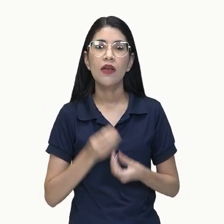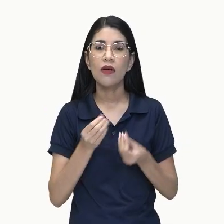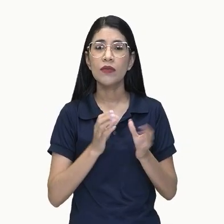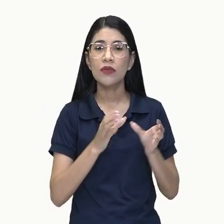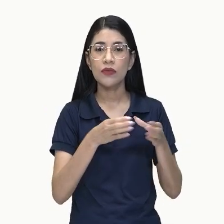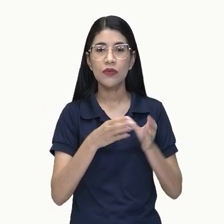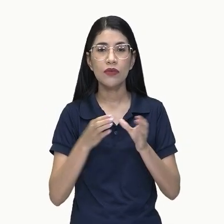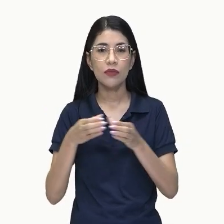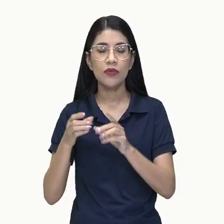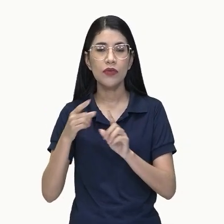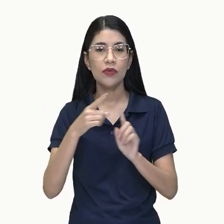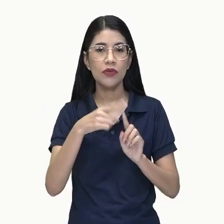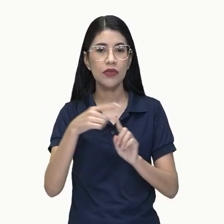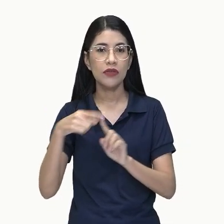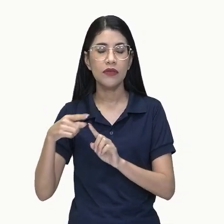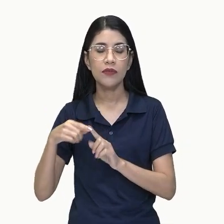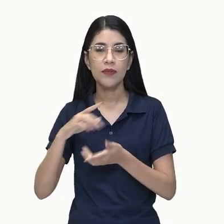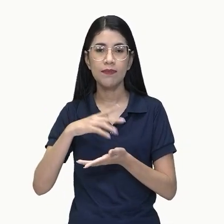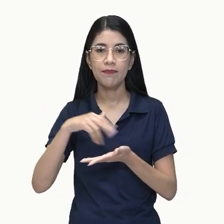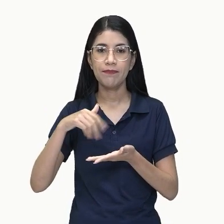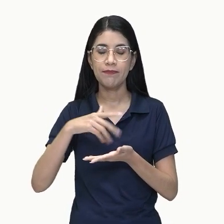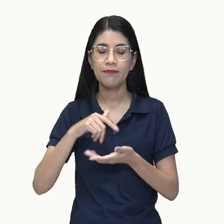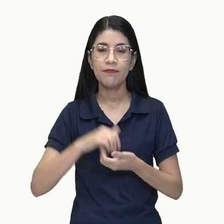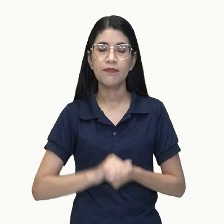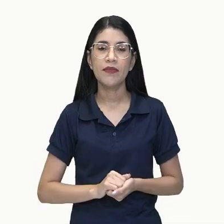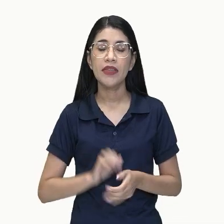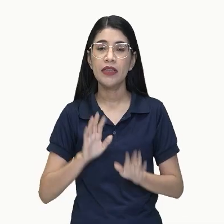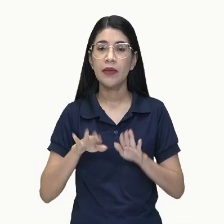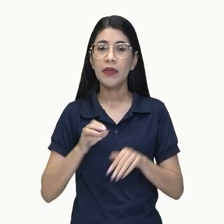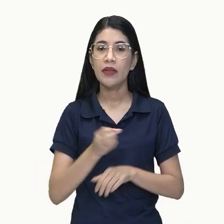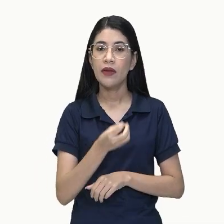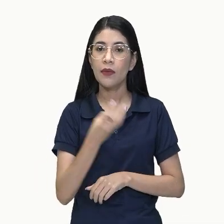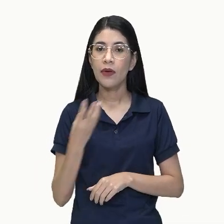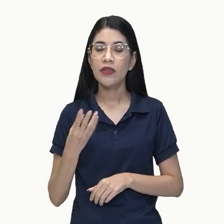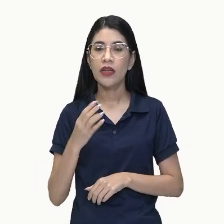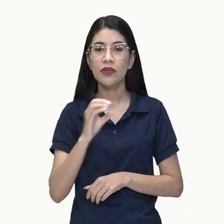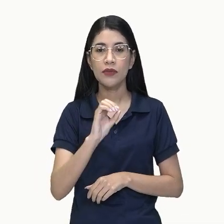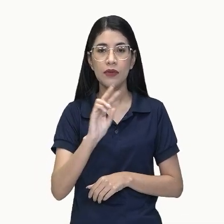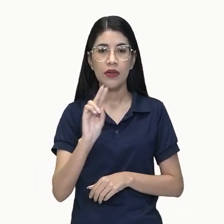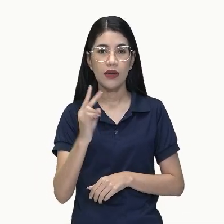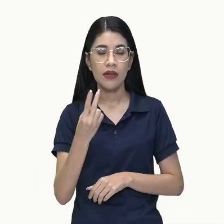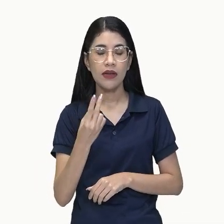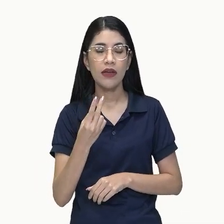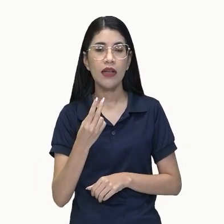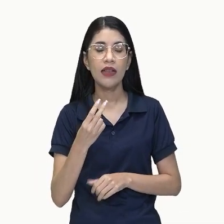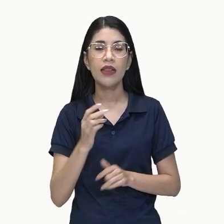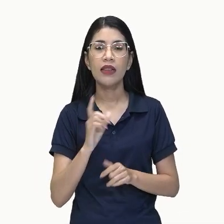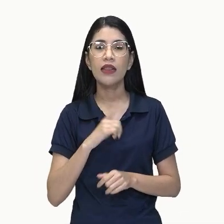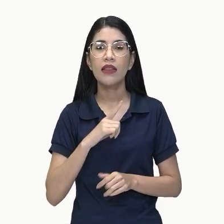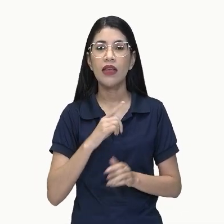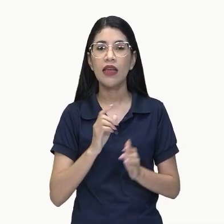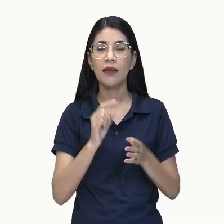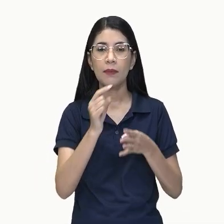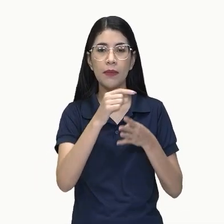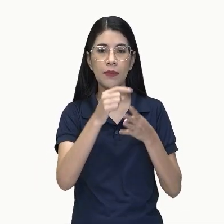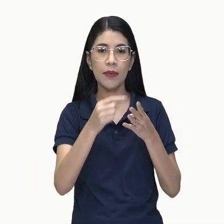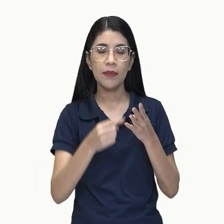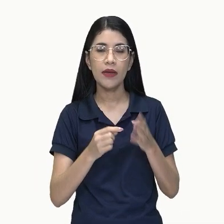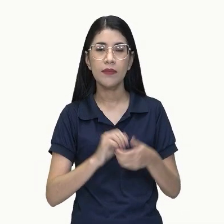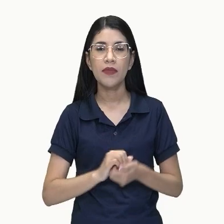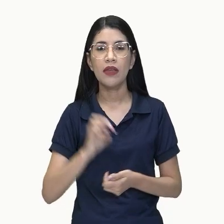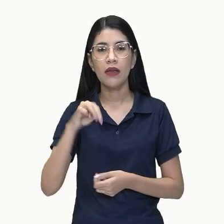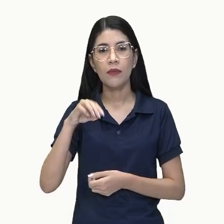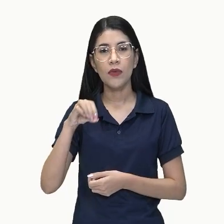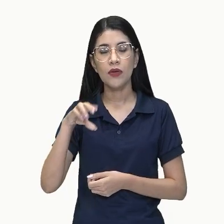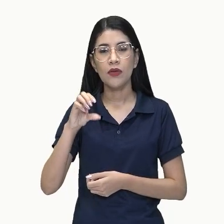das bases. Então, dependendo da quantidade do grupo OH, eu posso classificar as bases em